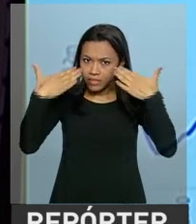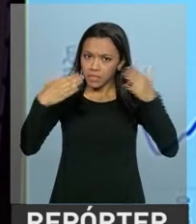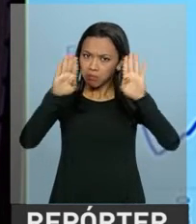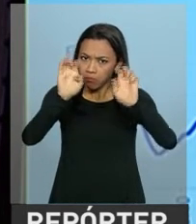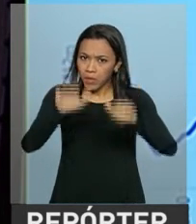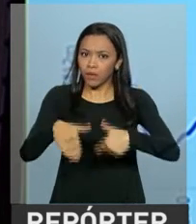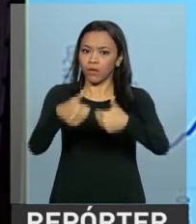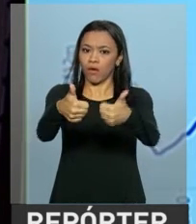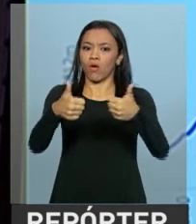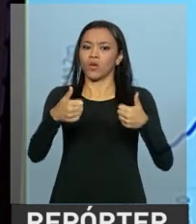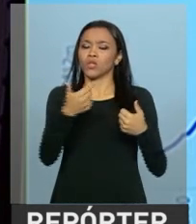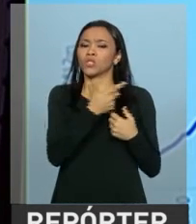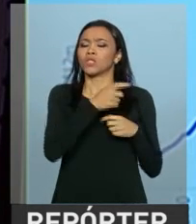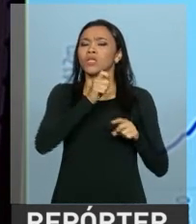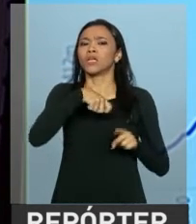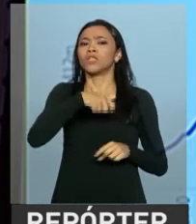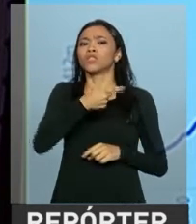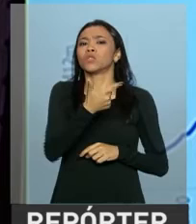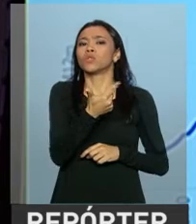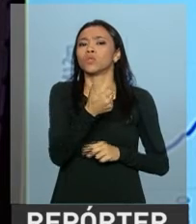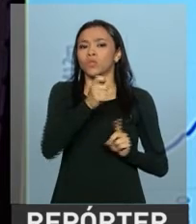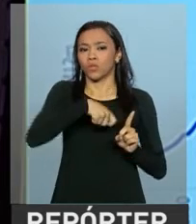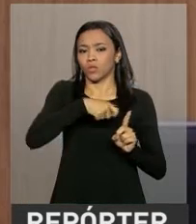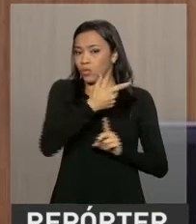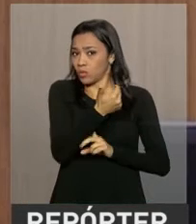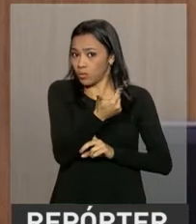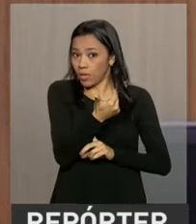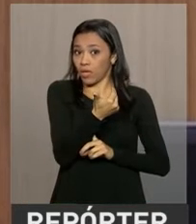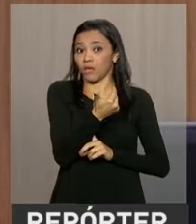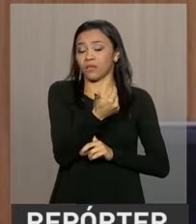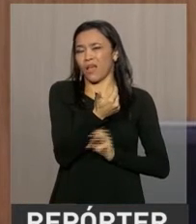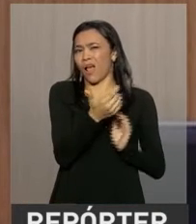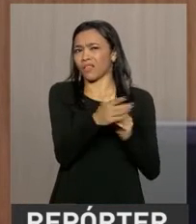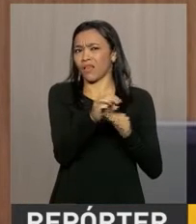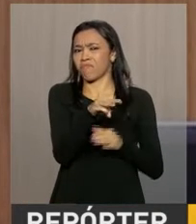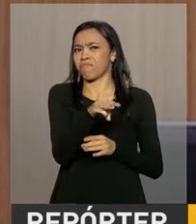exemplo, o crescimento em 12 meses, até maio,